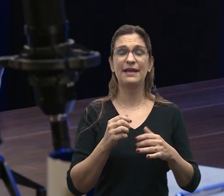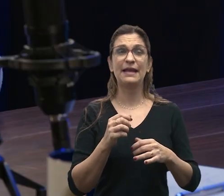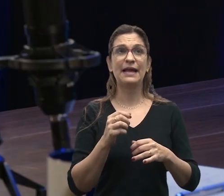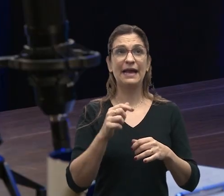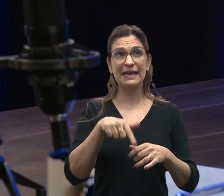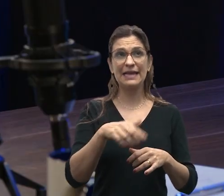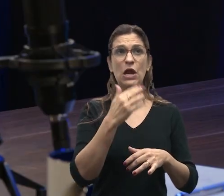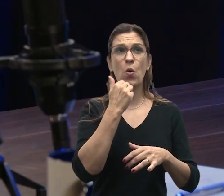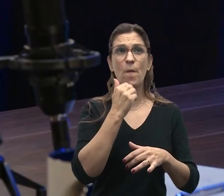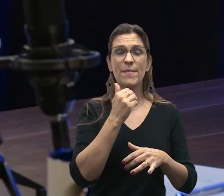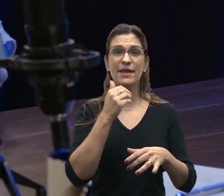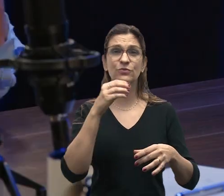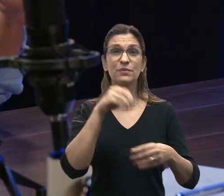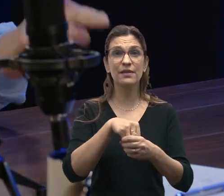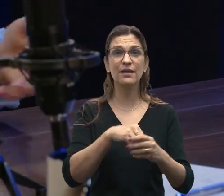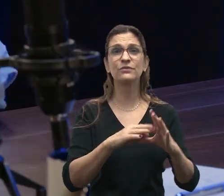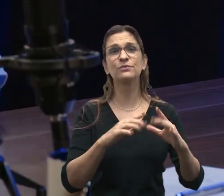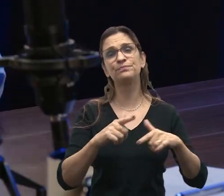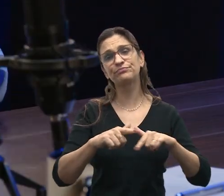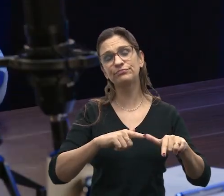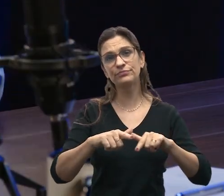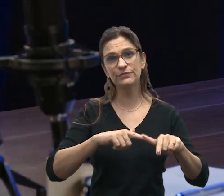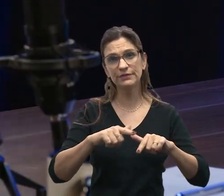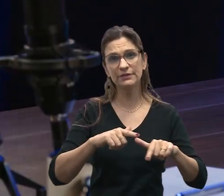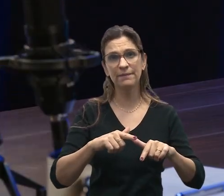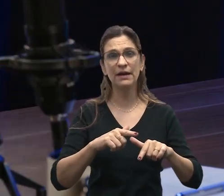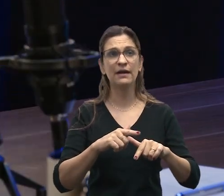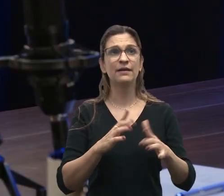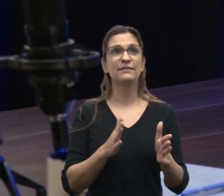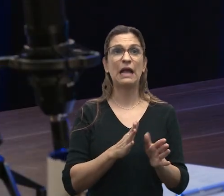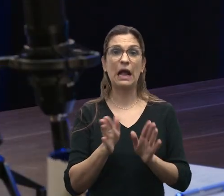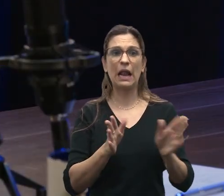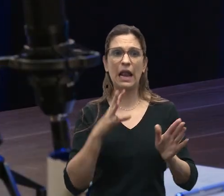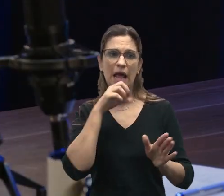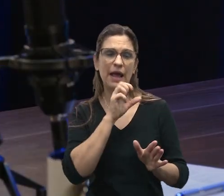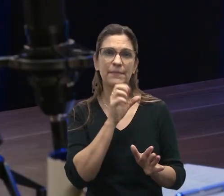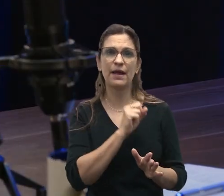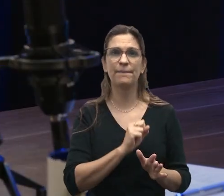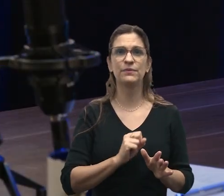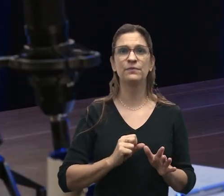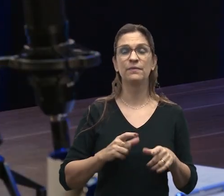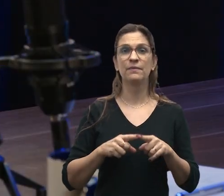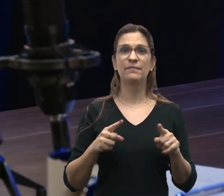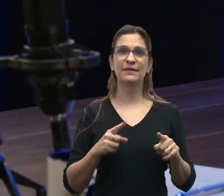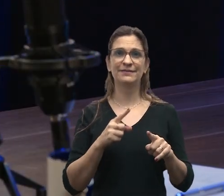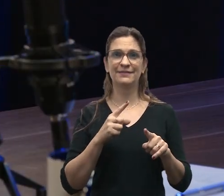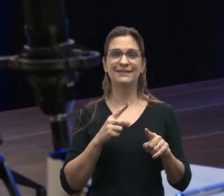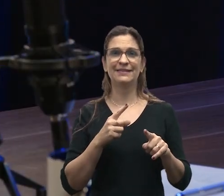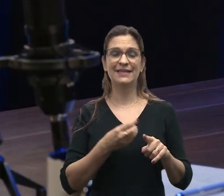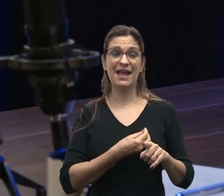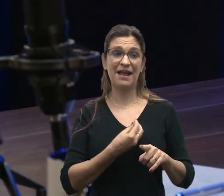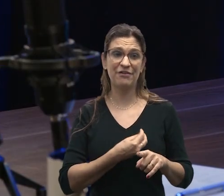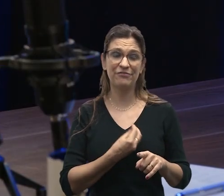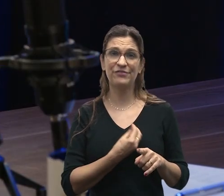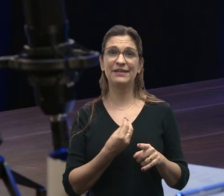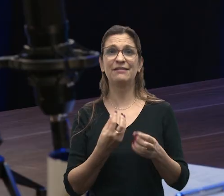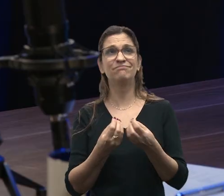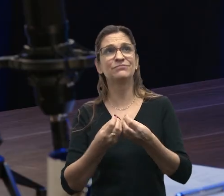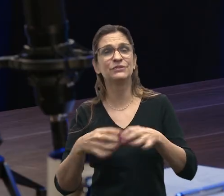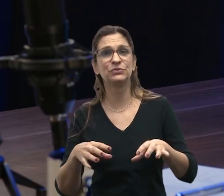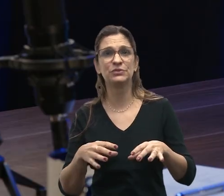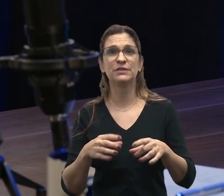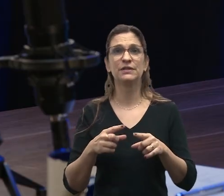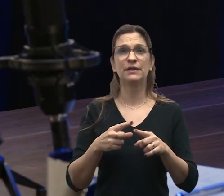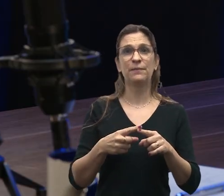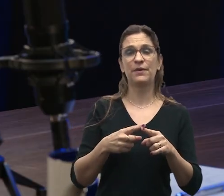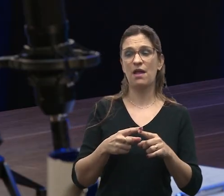o almoço, dá uma idinha numa coisa ou outra, mas assim, ele não resolve a vida dele, ele não pode cuidar melhor da família, não pode cuidar